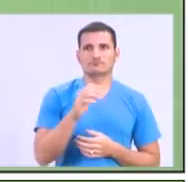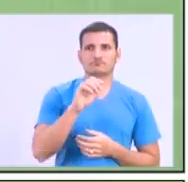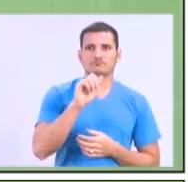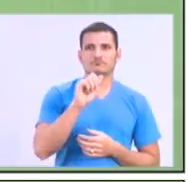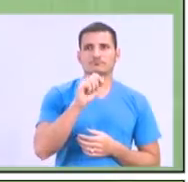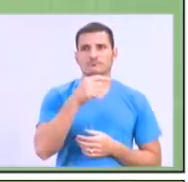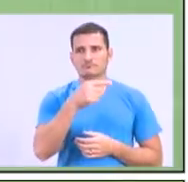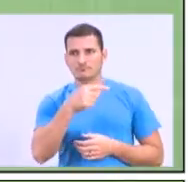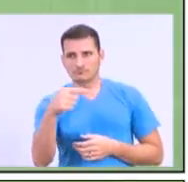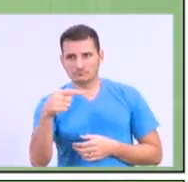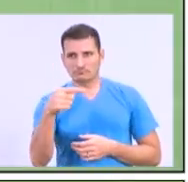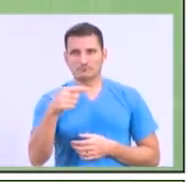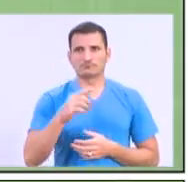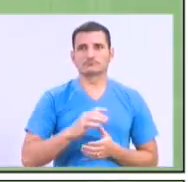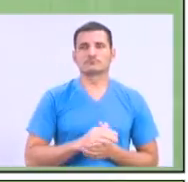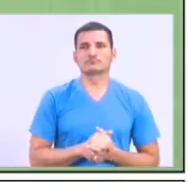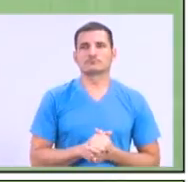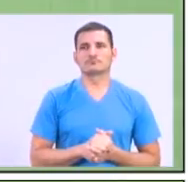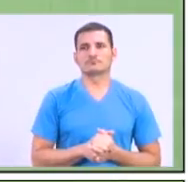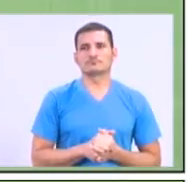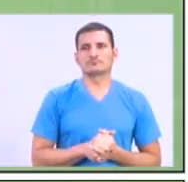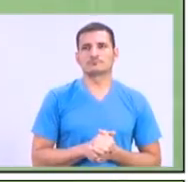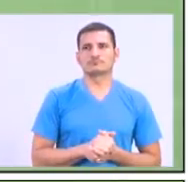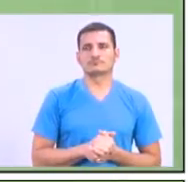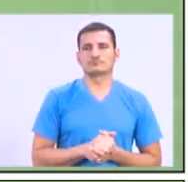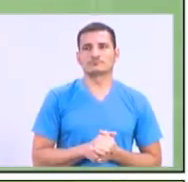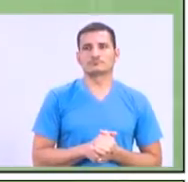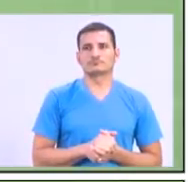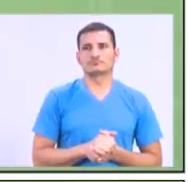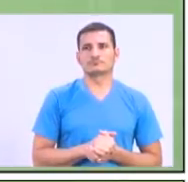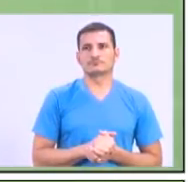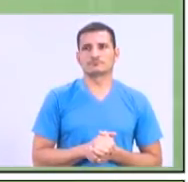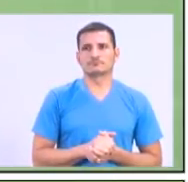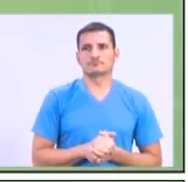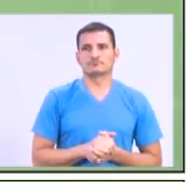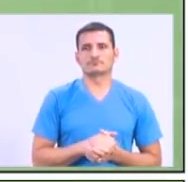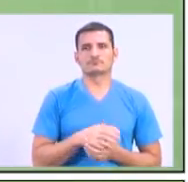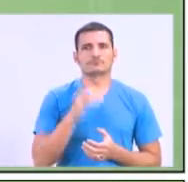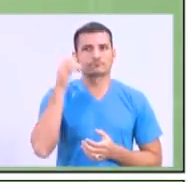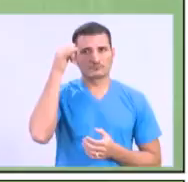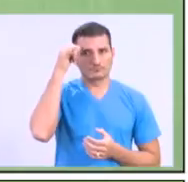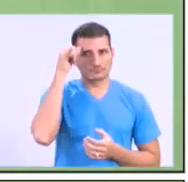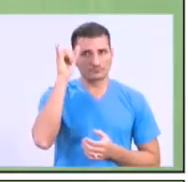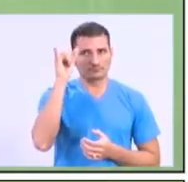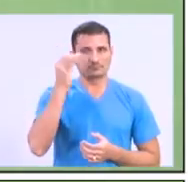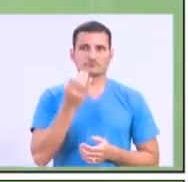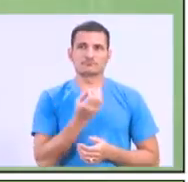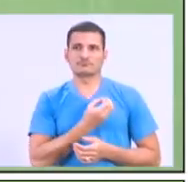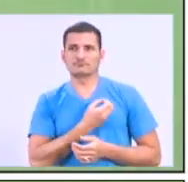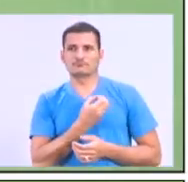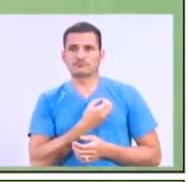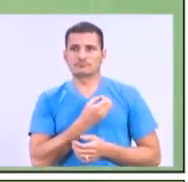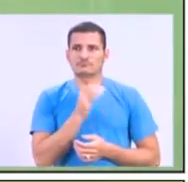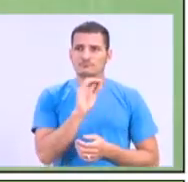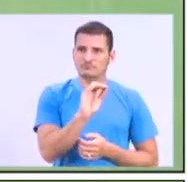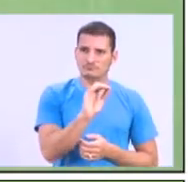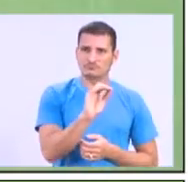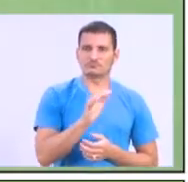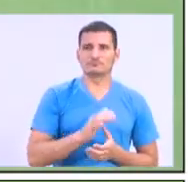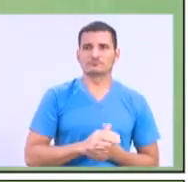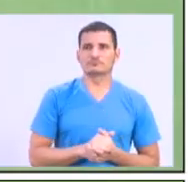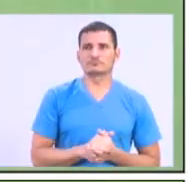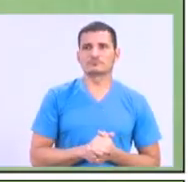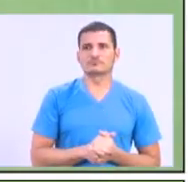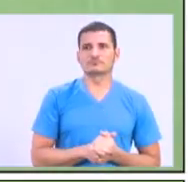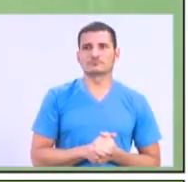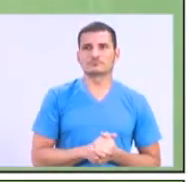underscore. Evitem, aliás, o PHP nem deixa você utilizar números para nomear essas variáveis. Nesse caso,